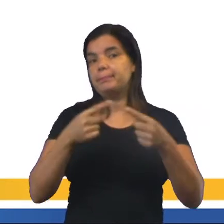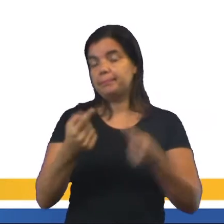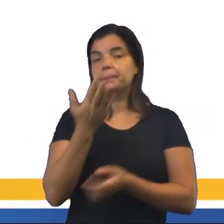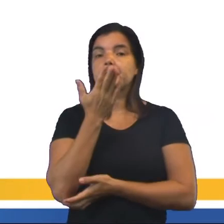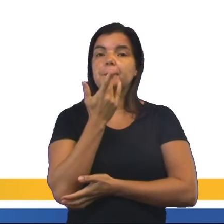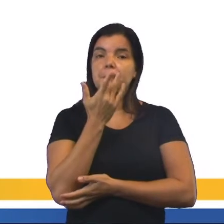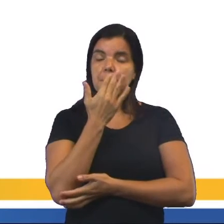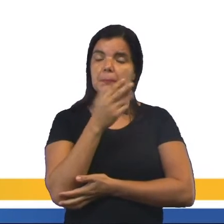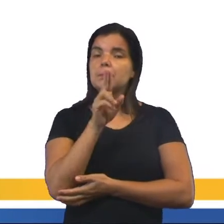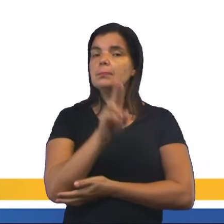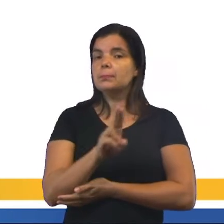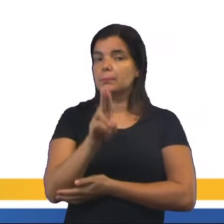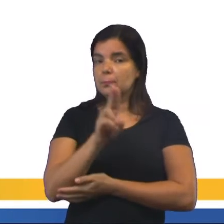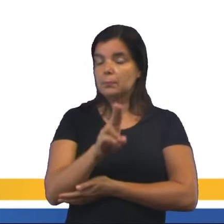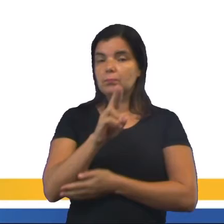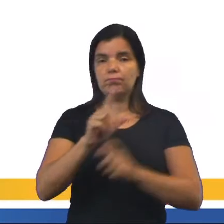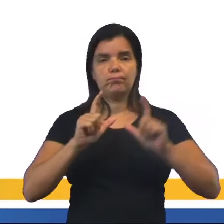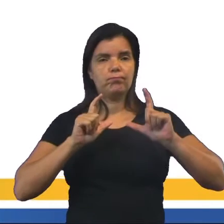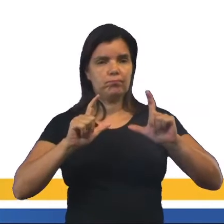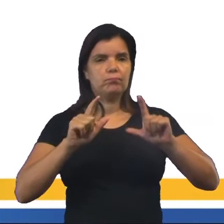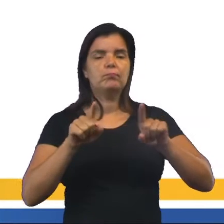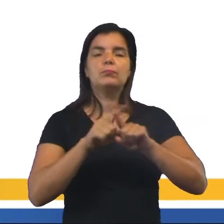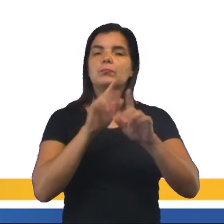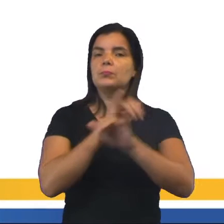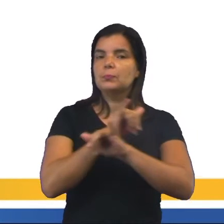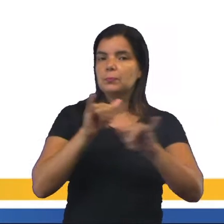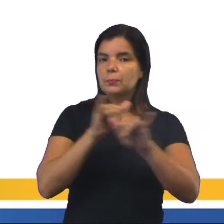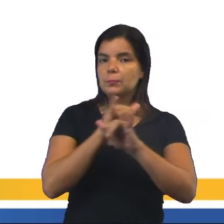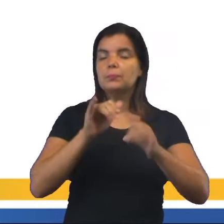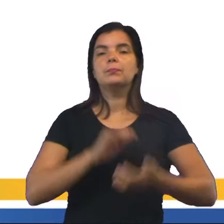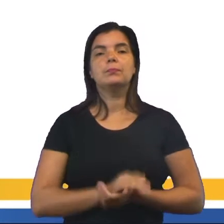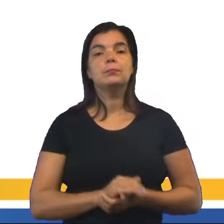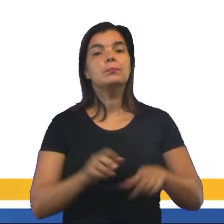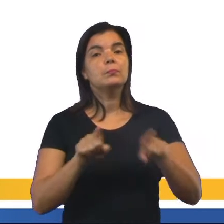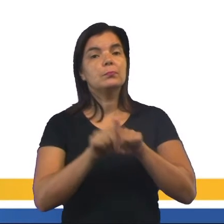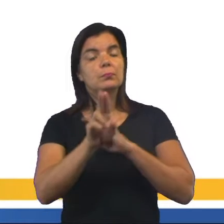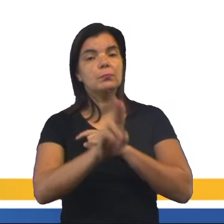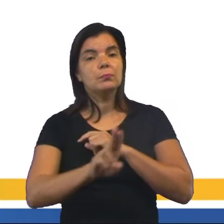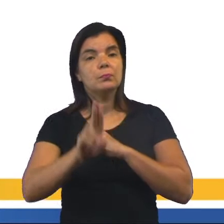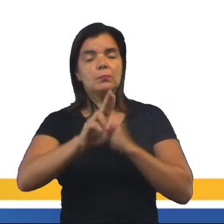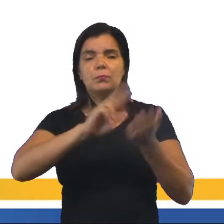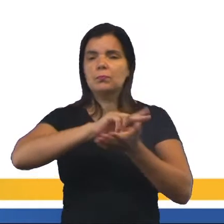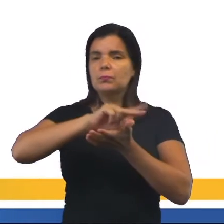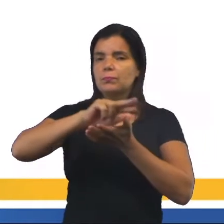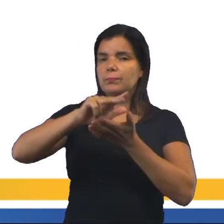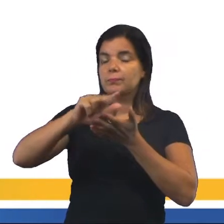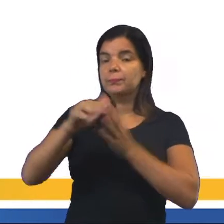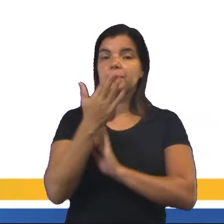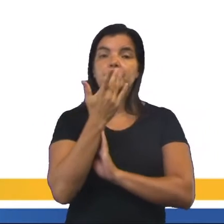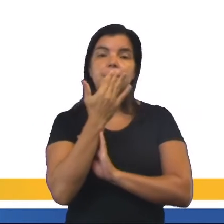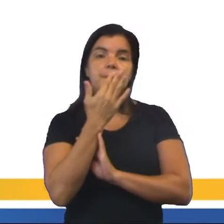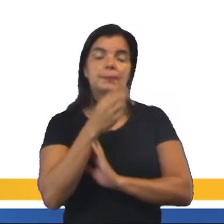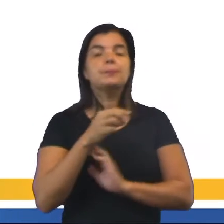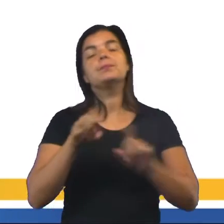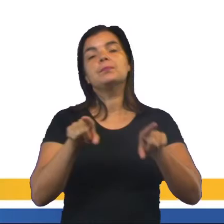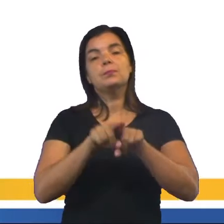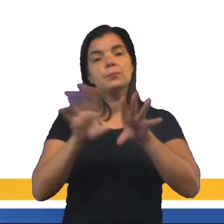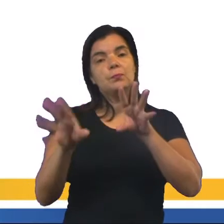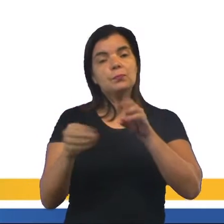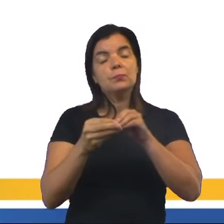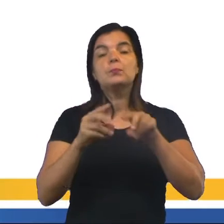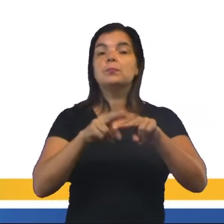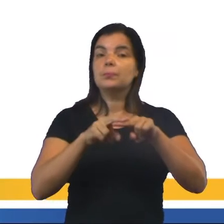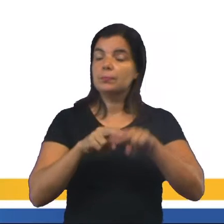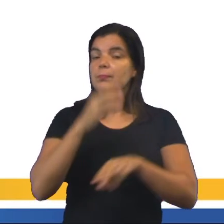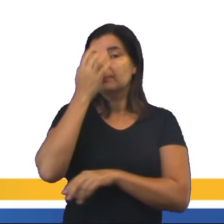cores são muito usadas para destacar algumas informações. Pode-se utilizar diversas tonalidades no mapa mental, pois